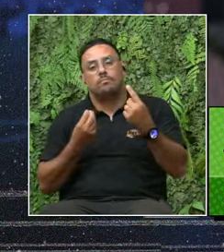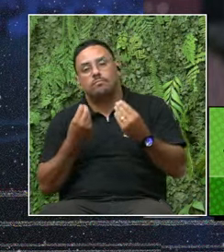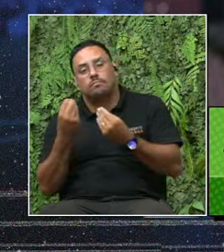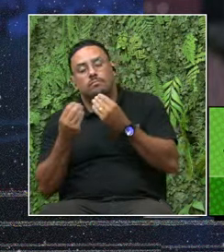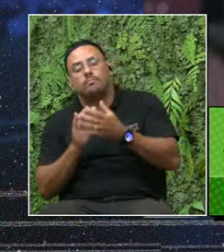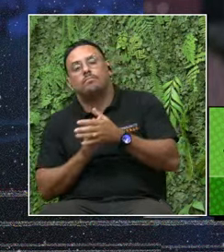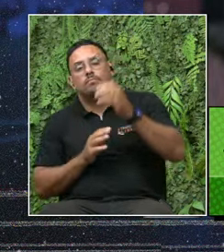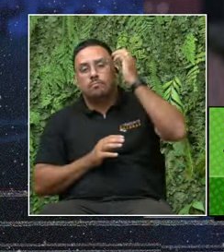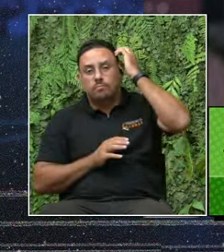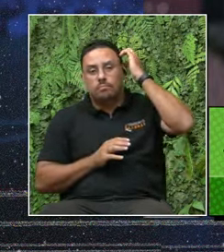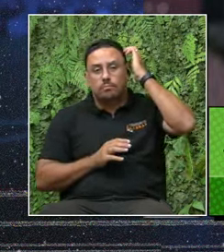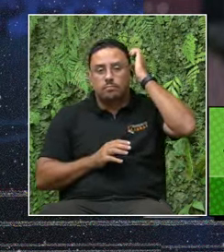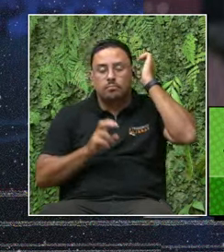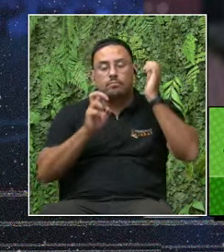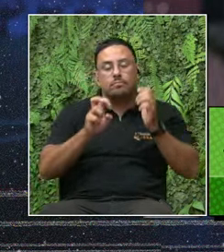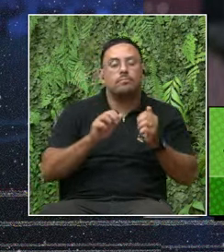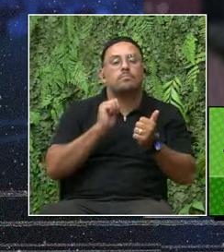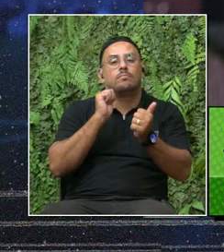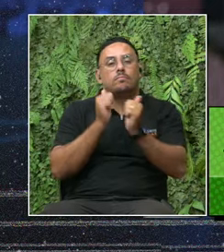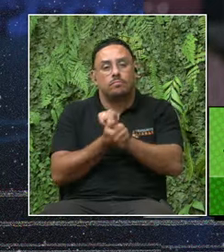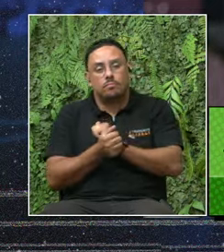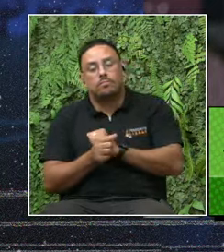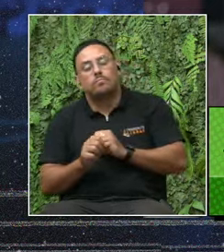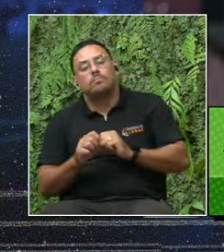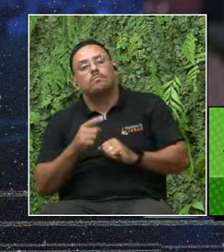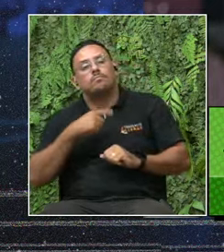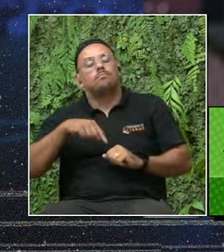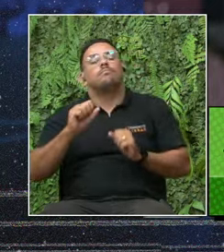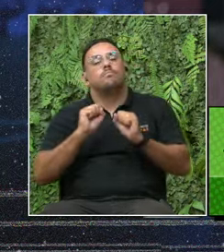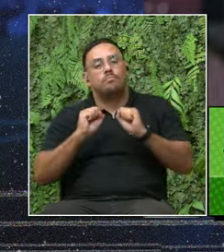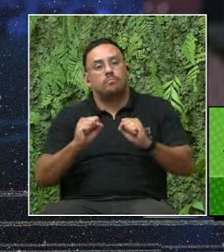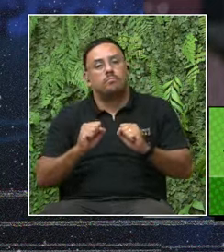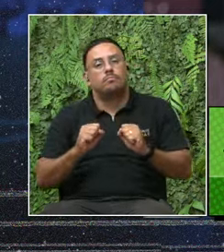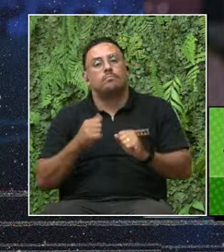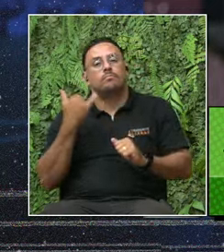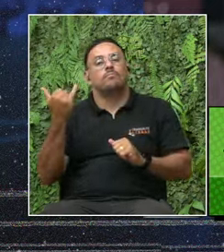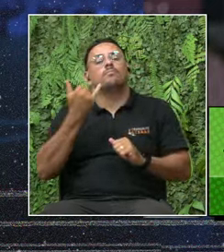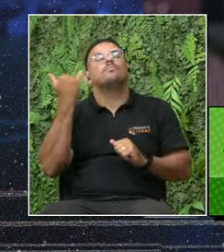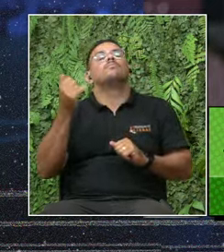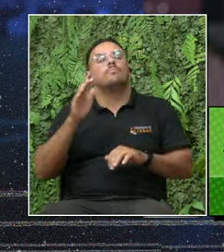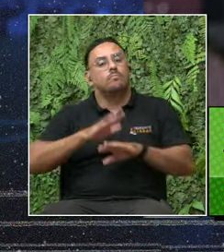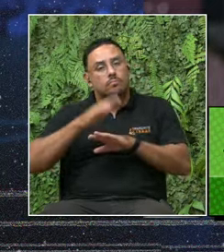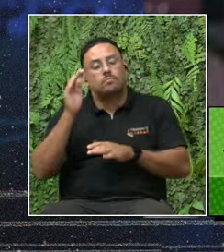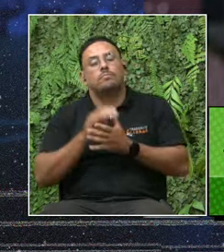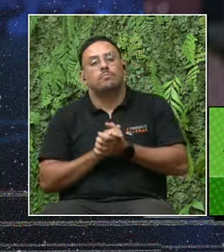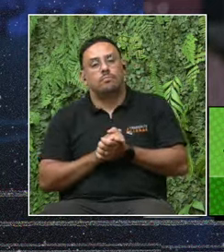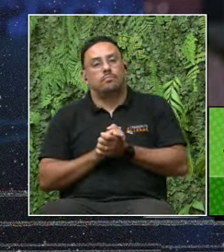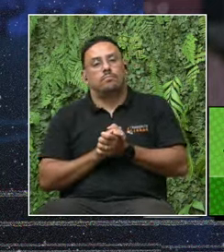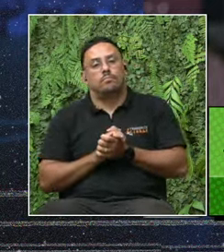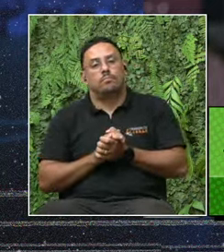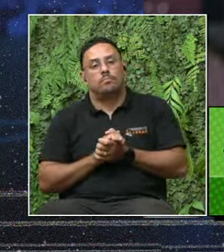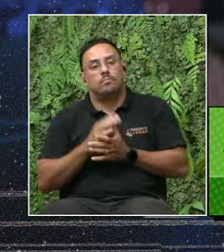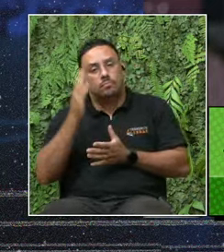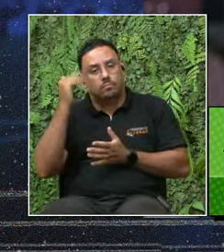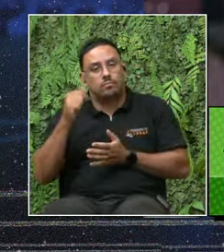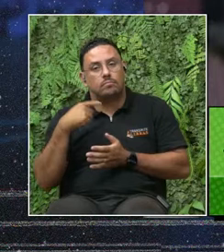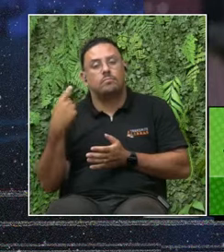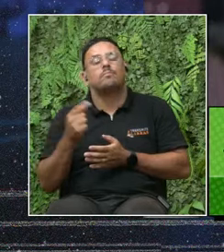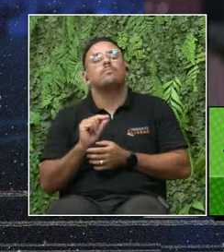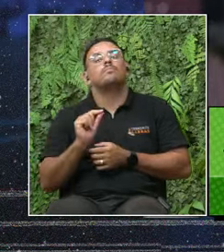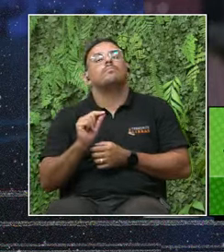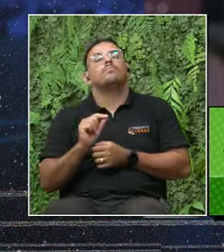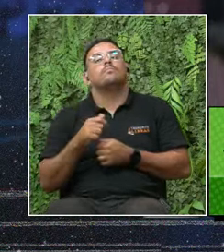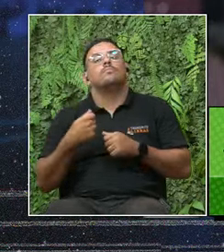unaa qua un che important important sa